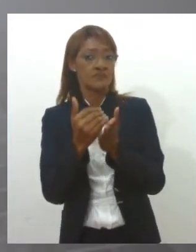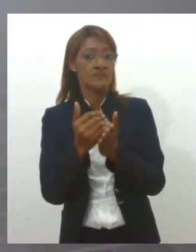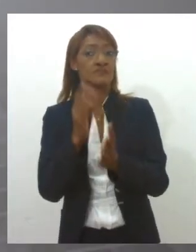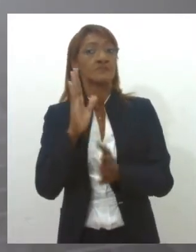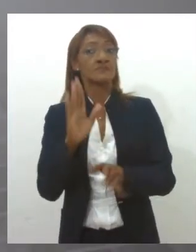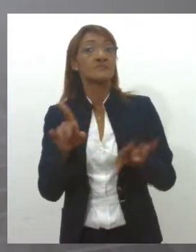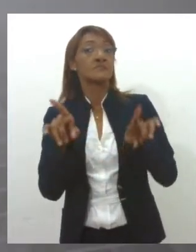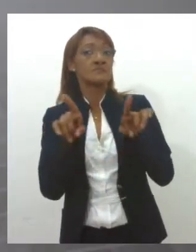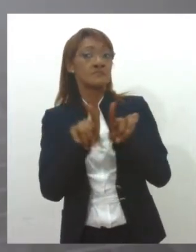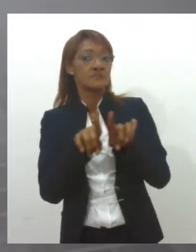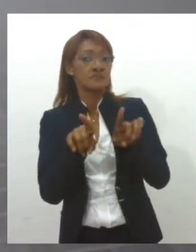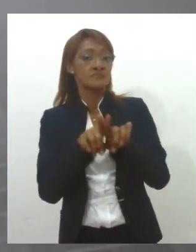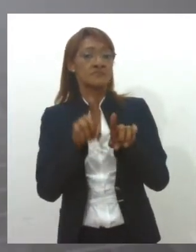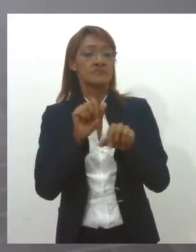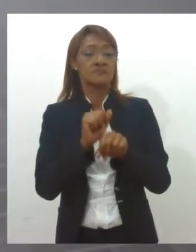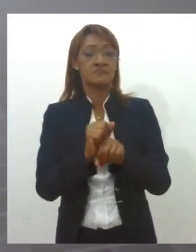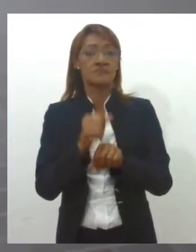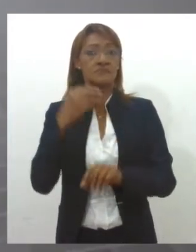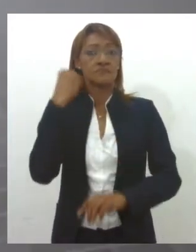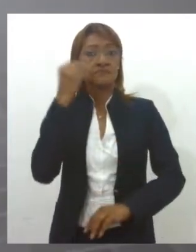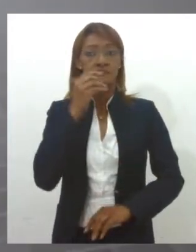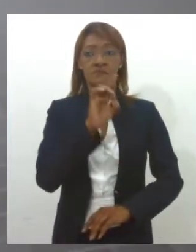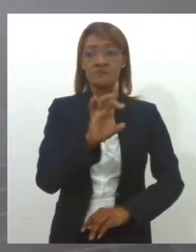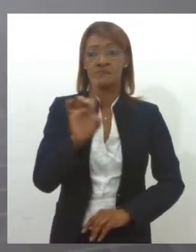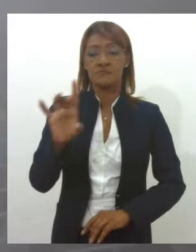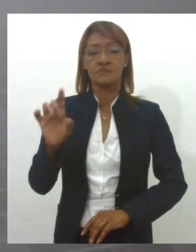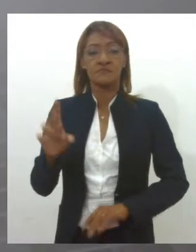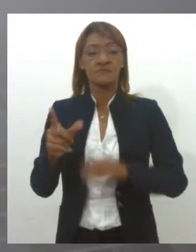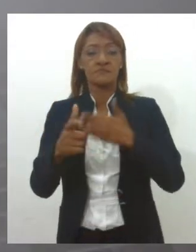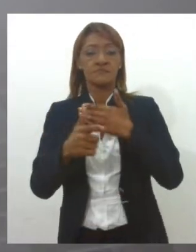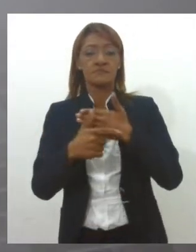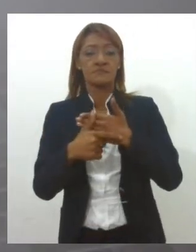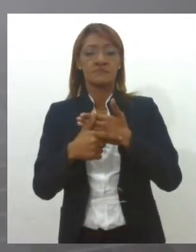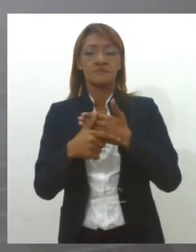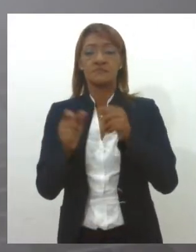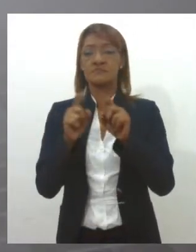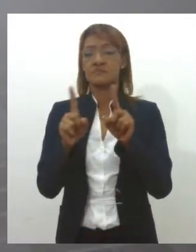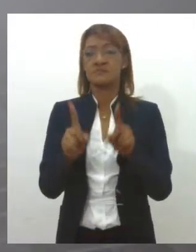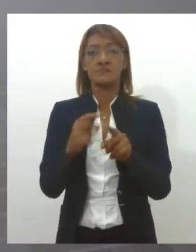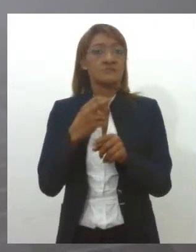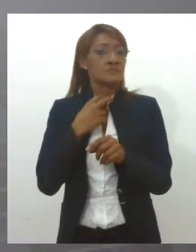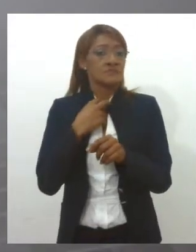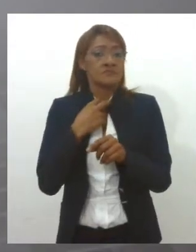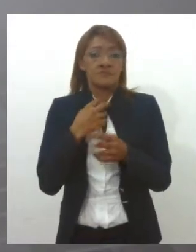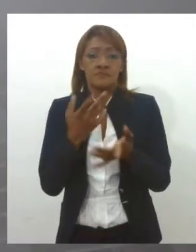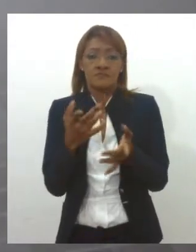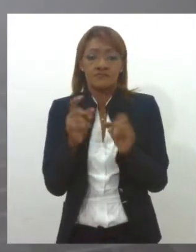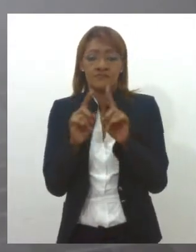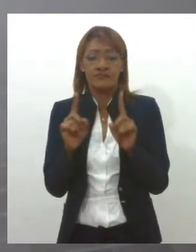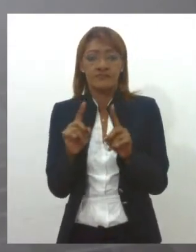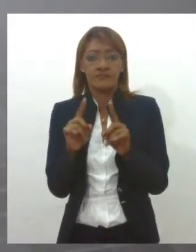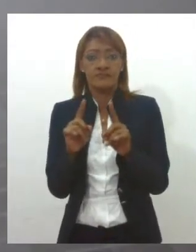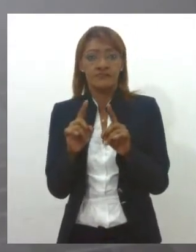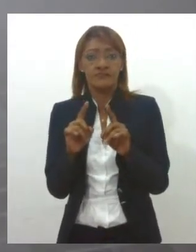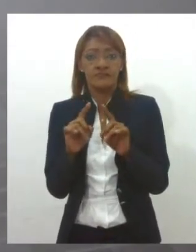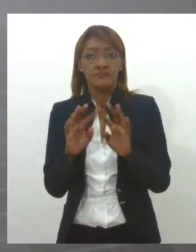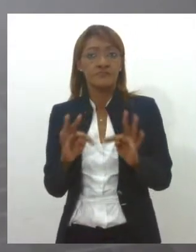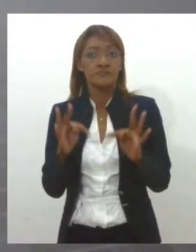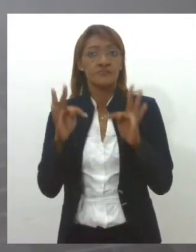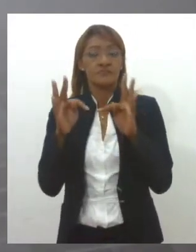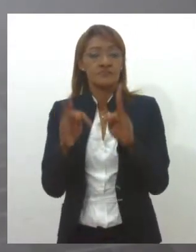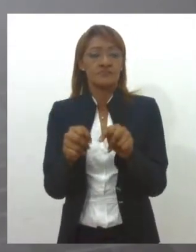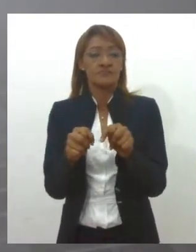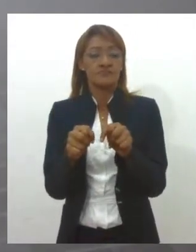também as especificidades de cada categoria Porque nós não podemos tratar os servidores públicos como a é